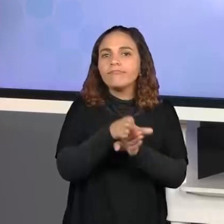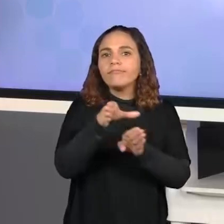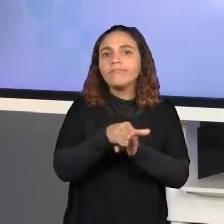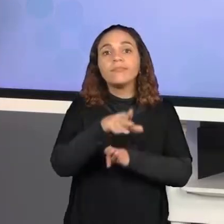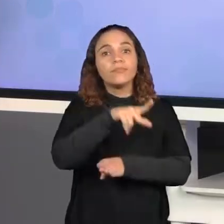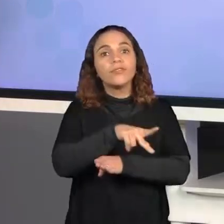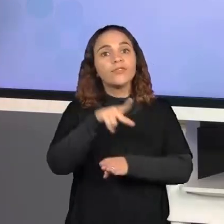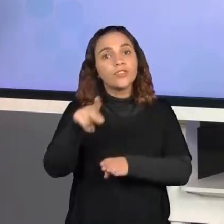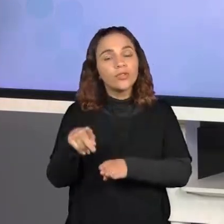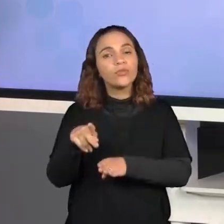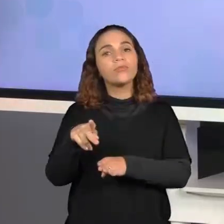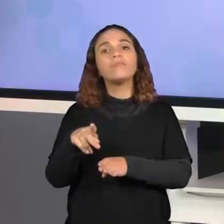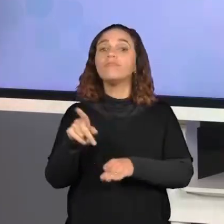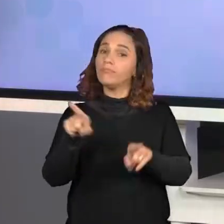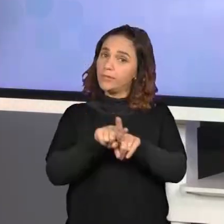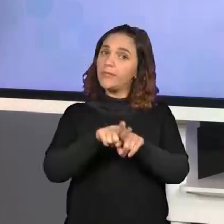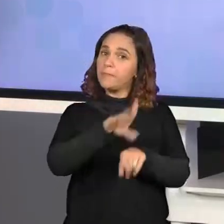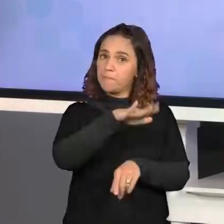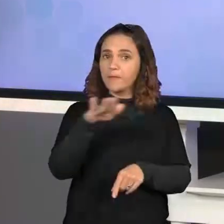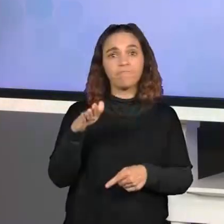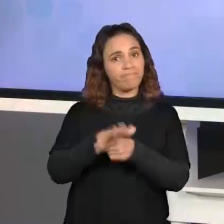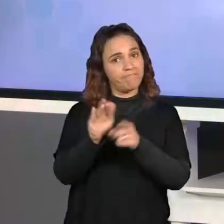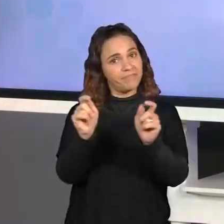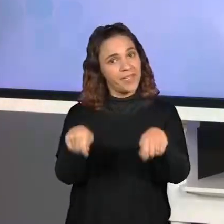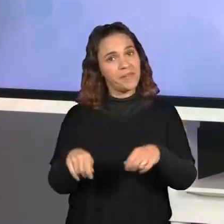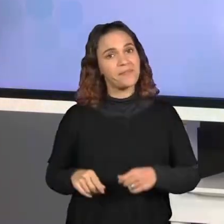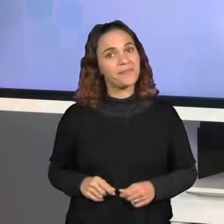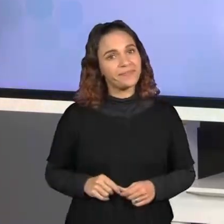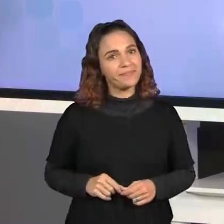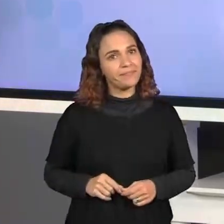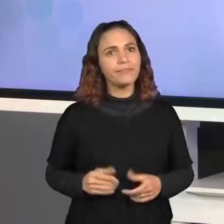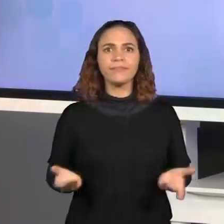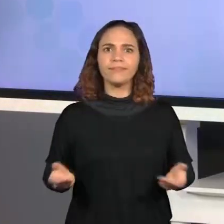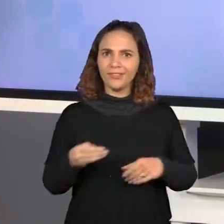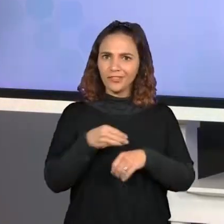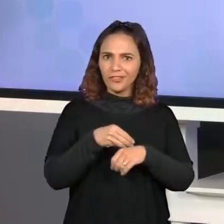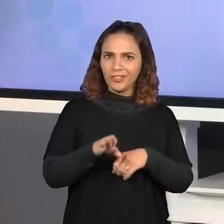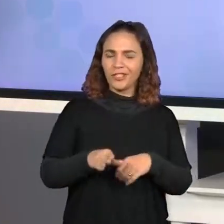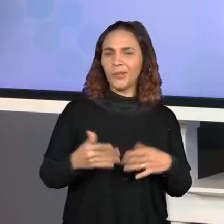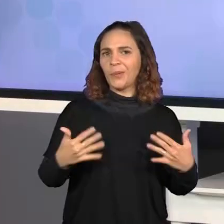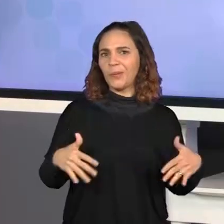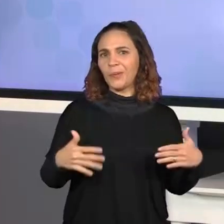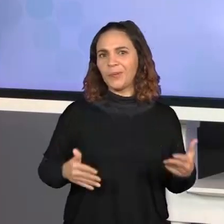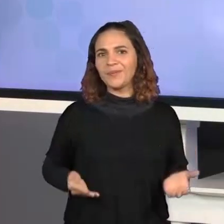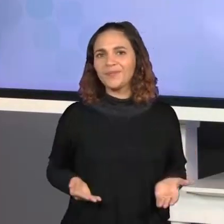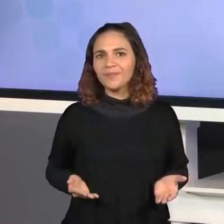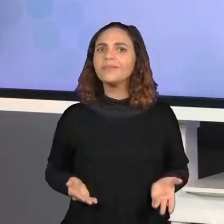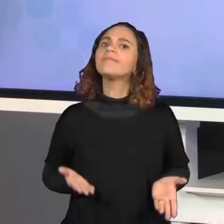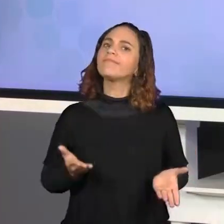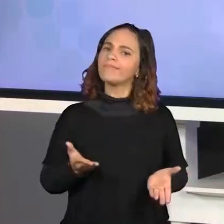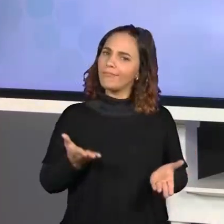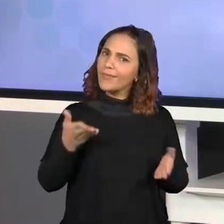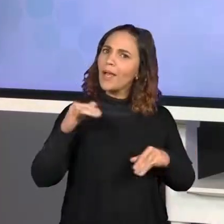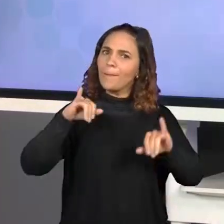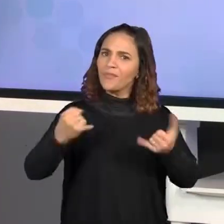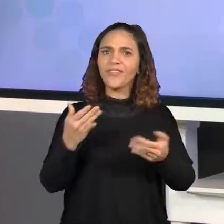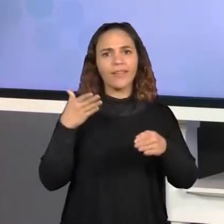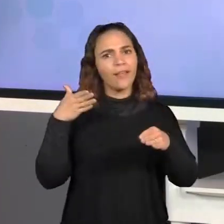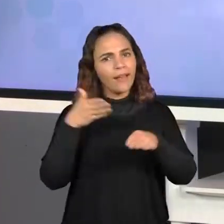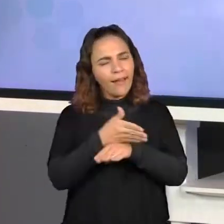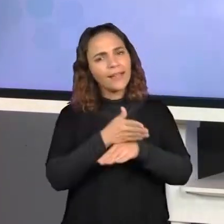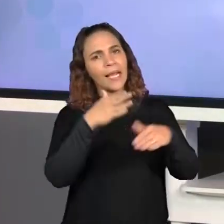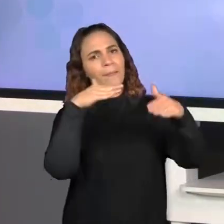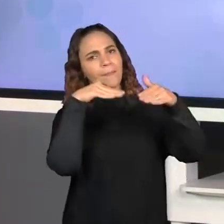a dia escolar, tanto o aluno quanto o professor. É uma super dica, né, pessoal? Então, não deixe aí de